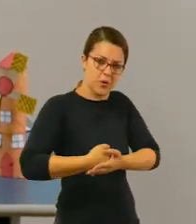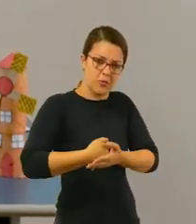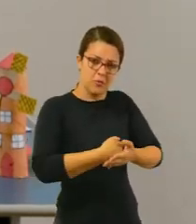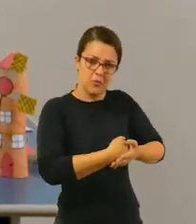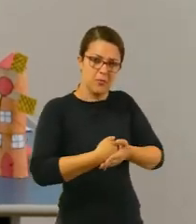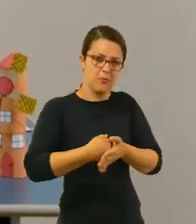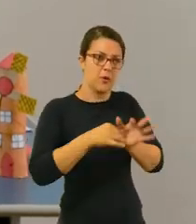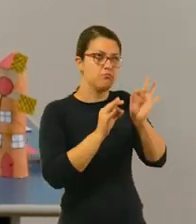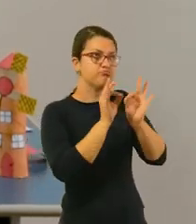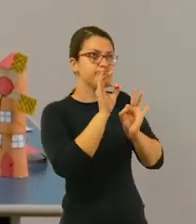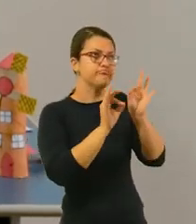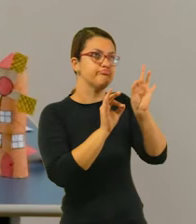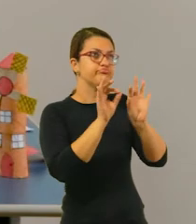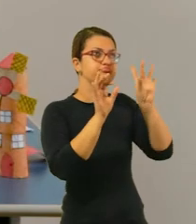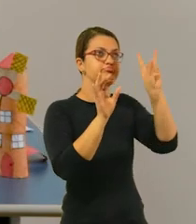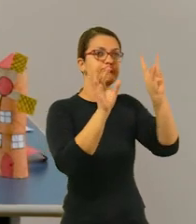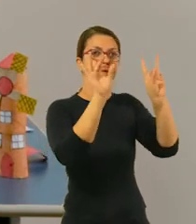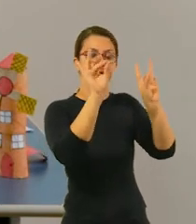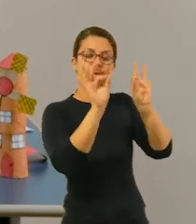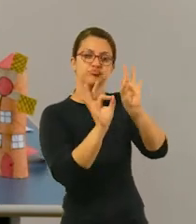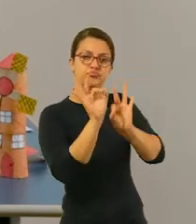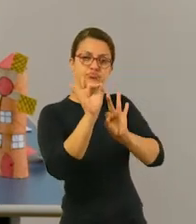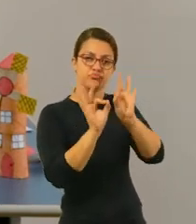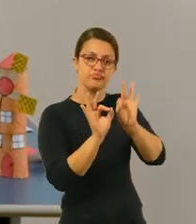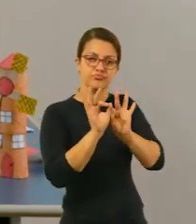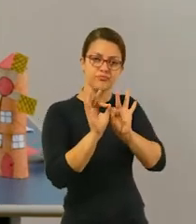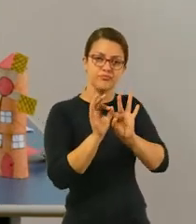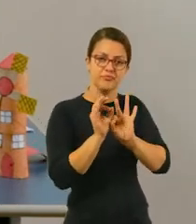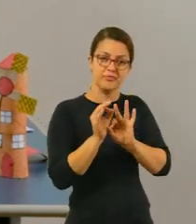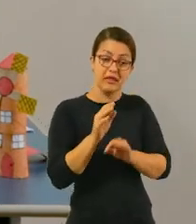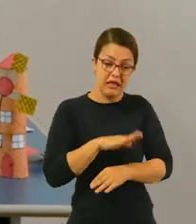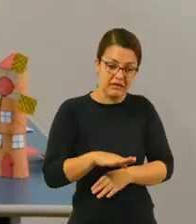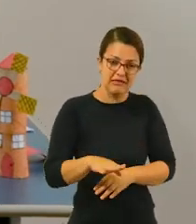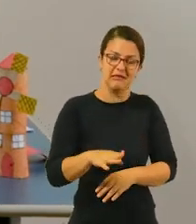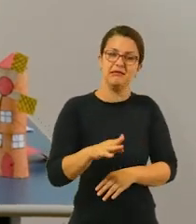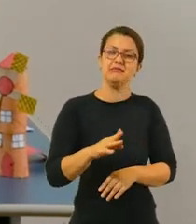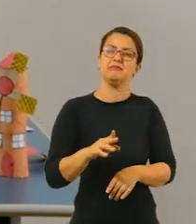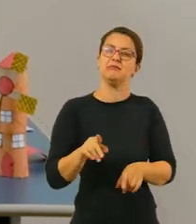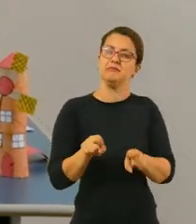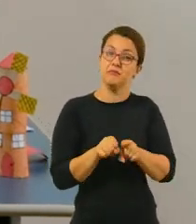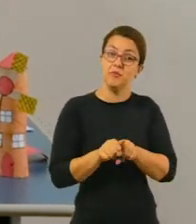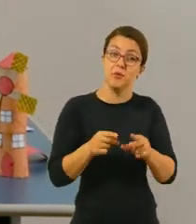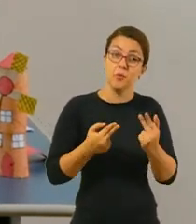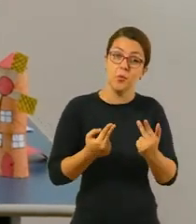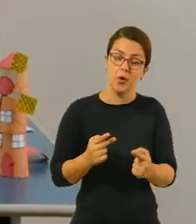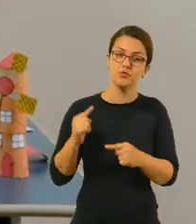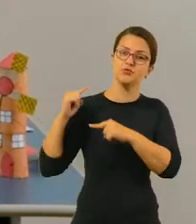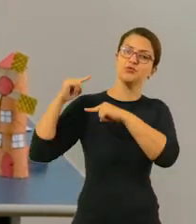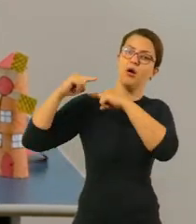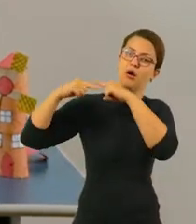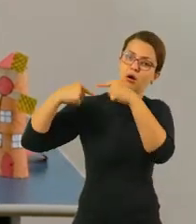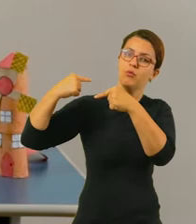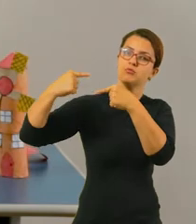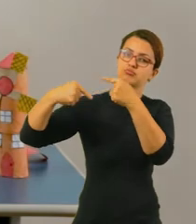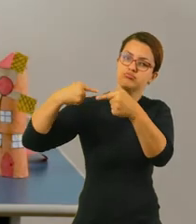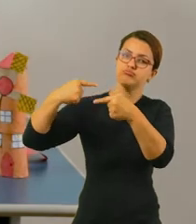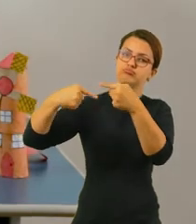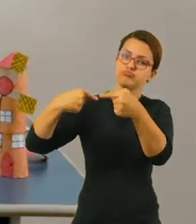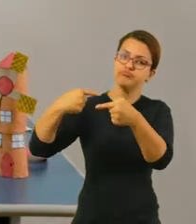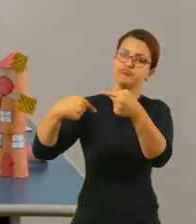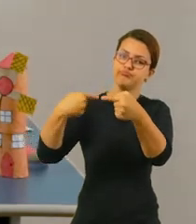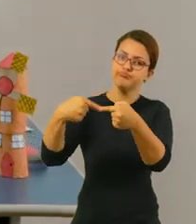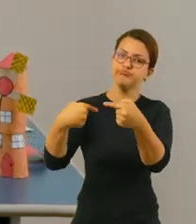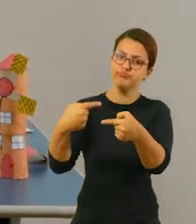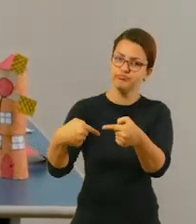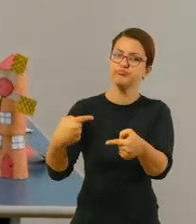vai fazer a mesma coisa, passando isso de geração para geração. Vamos precisar de um material